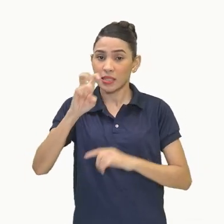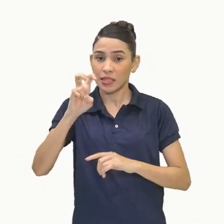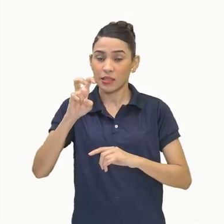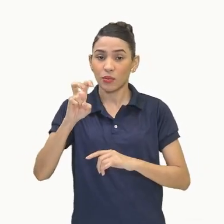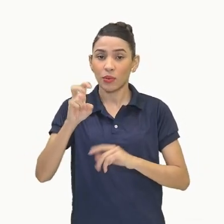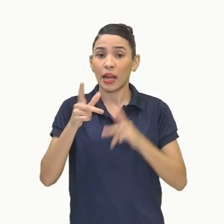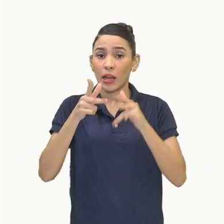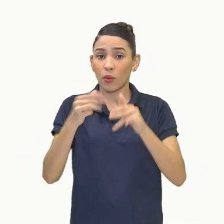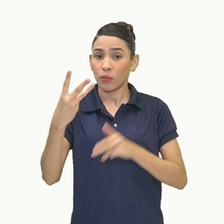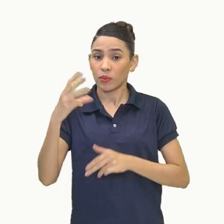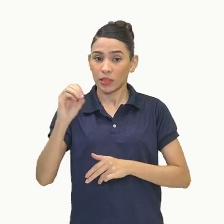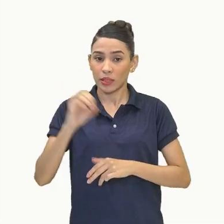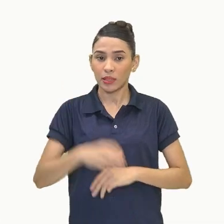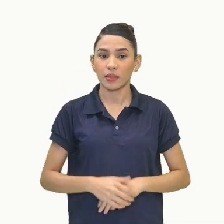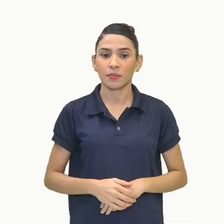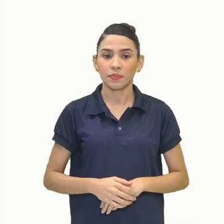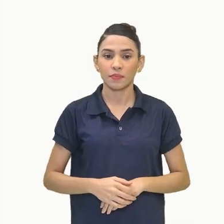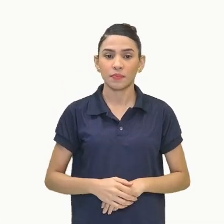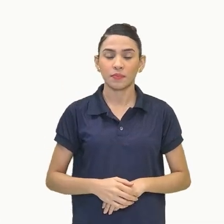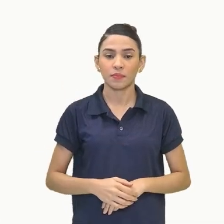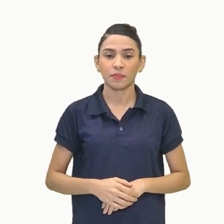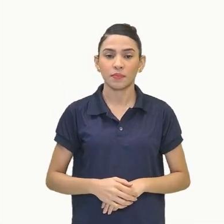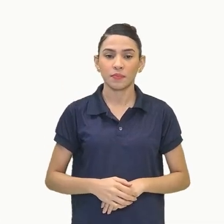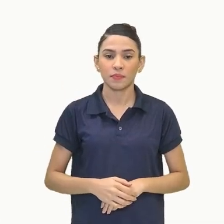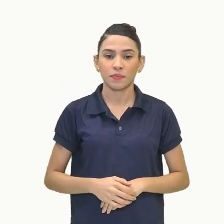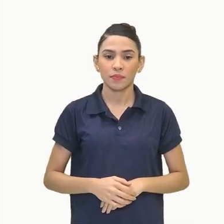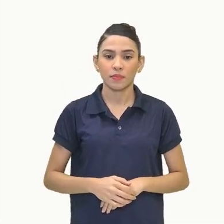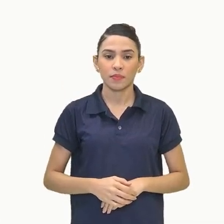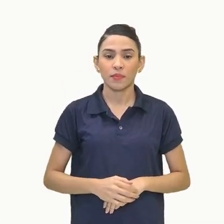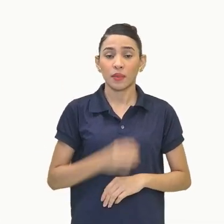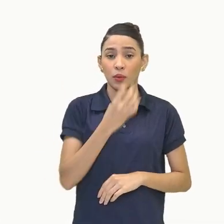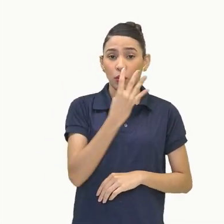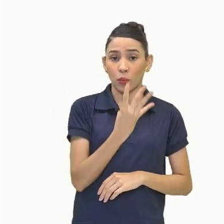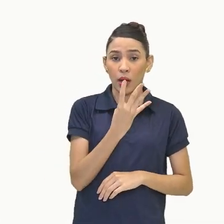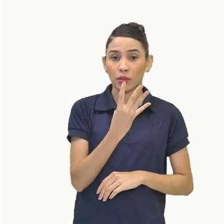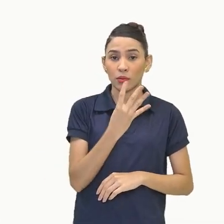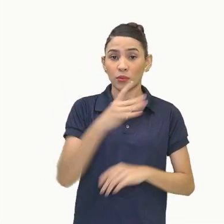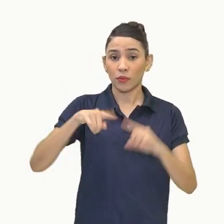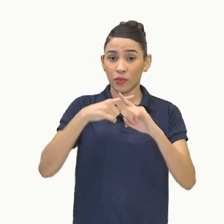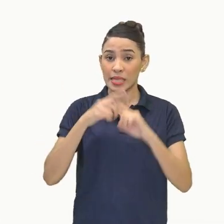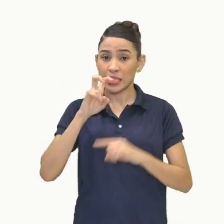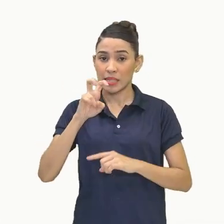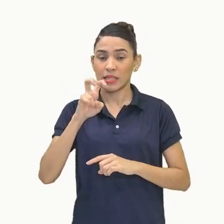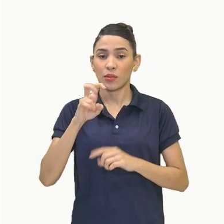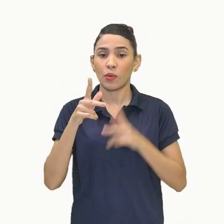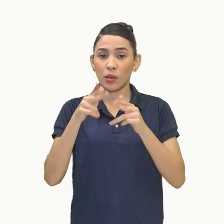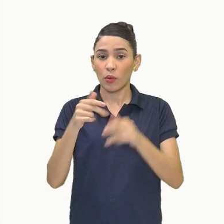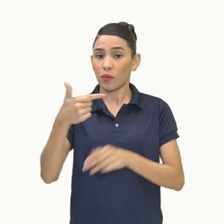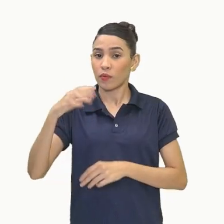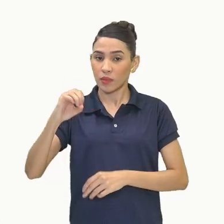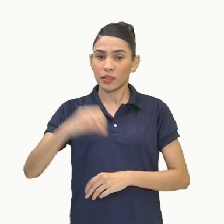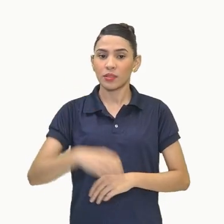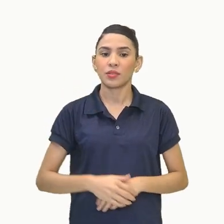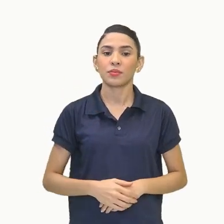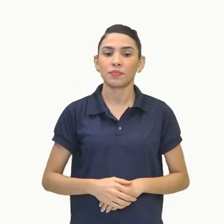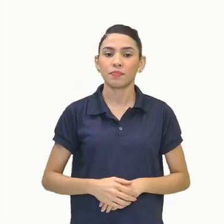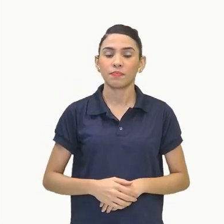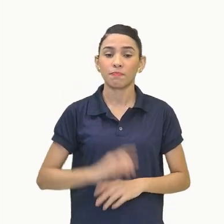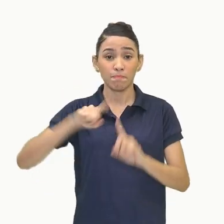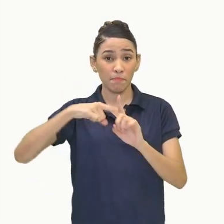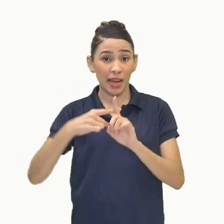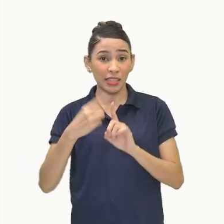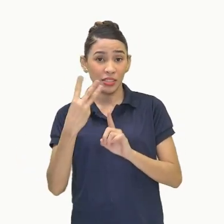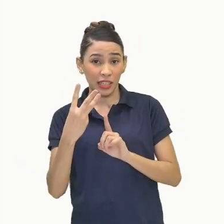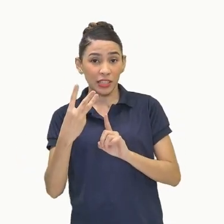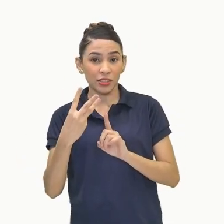30, sobe 3. 4 vezes 5, 20, com 3,